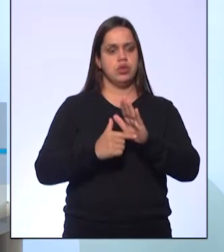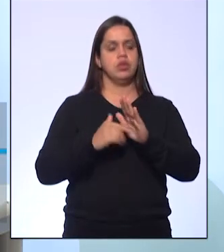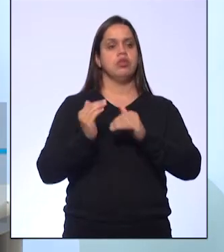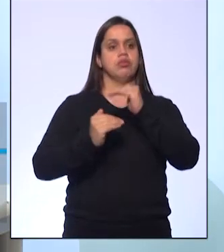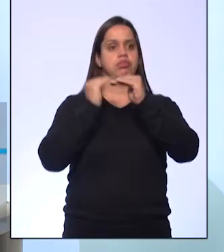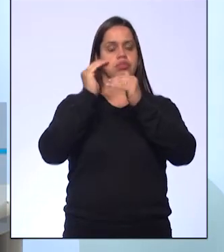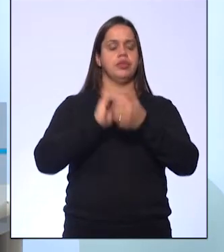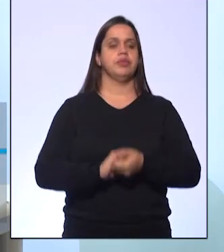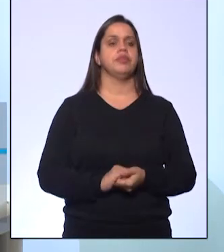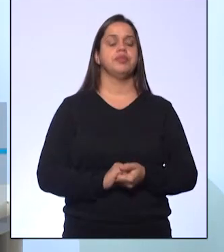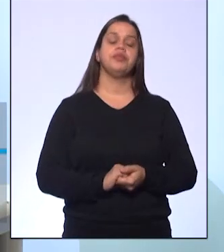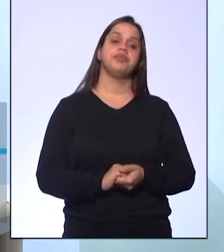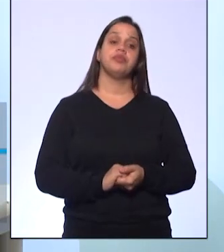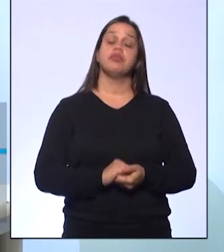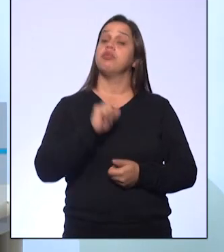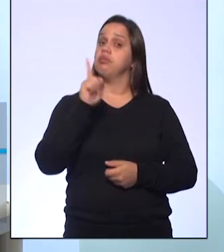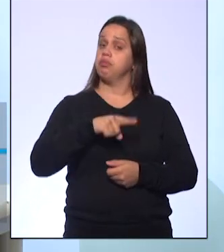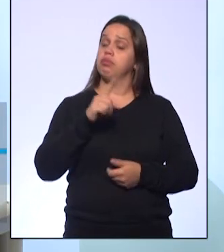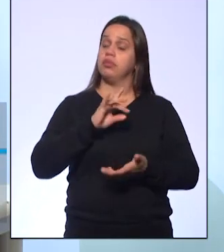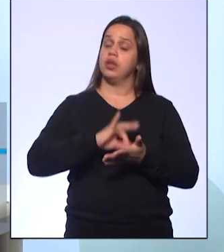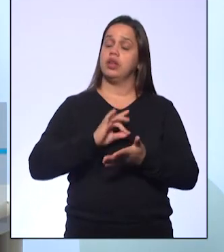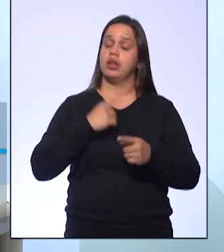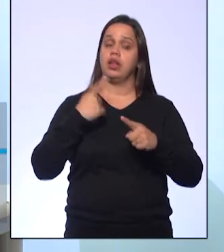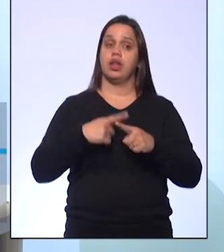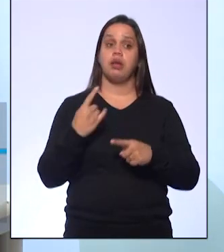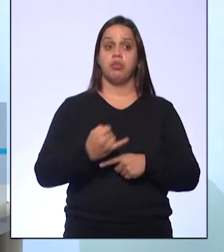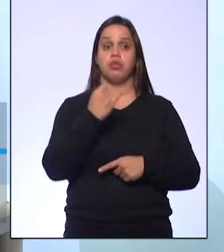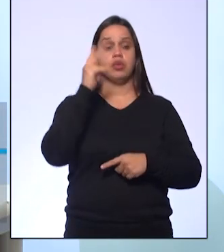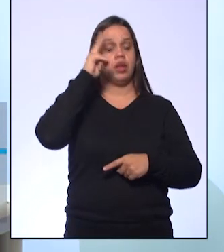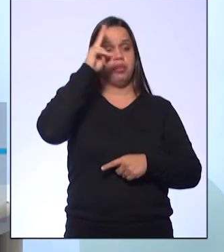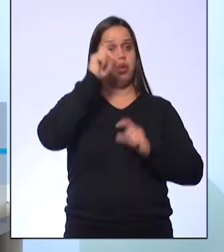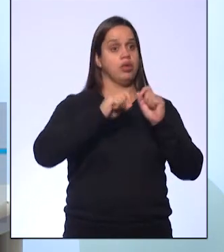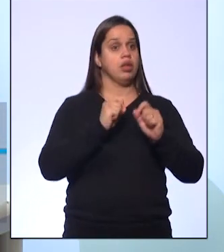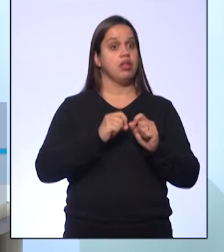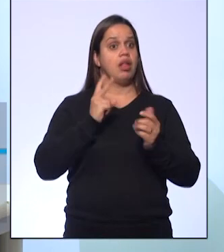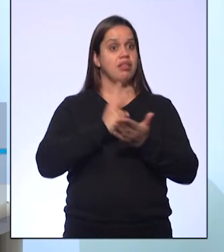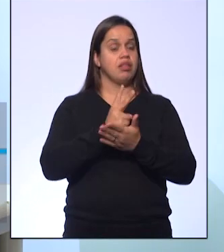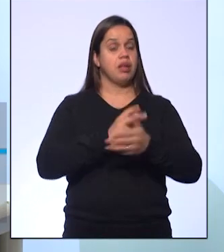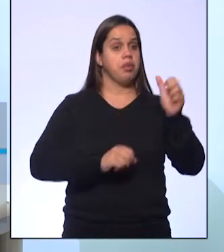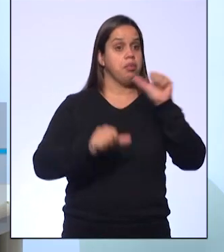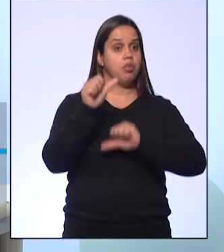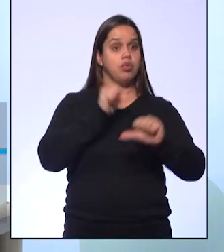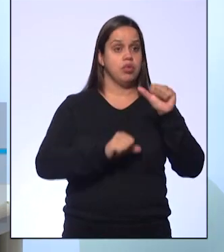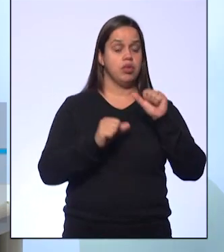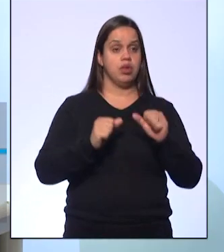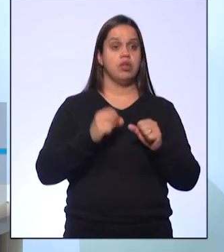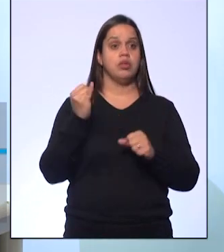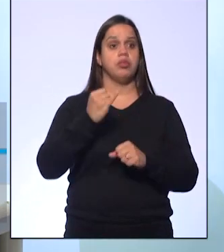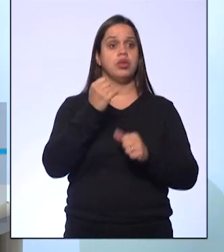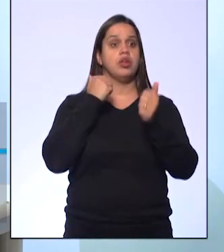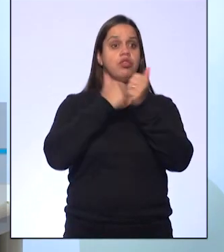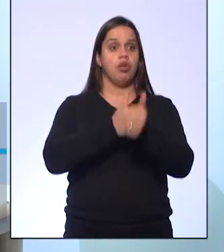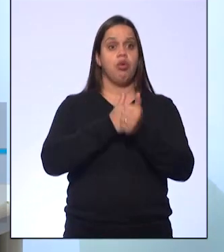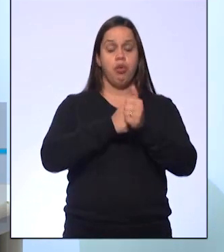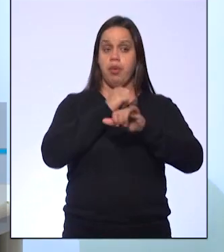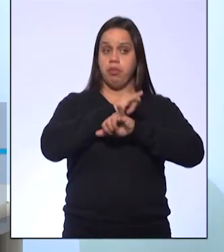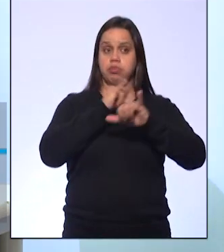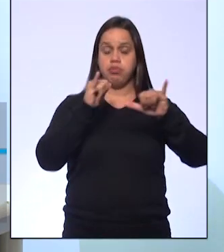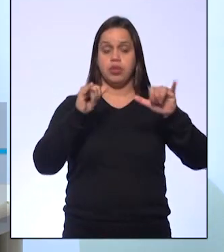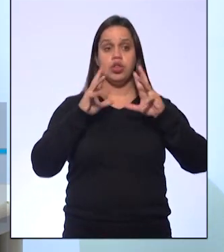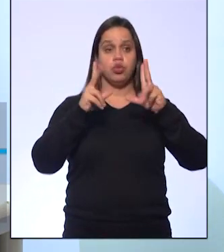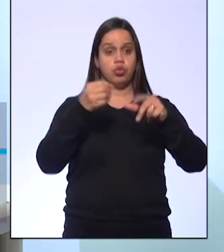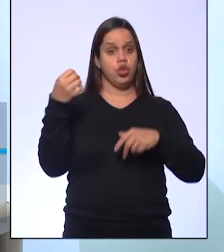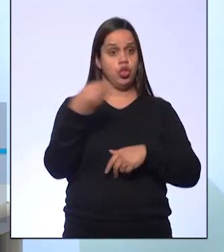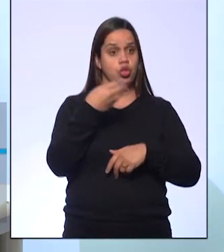importante lembrar que isso está em constante transformação, né? Então é importante acompanhar os noticiários, as